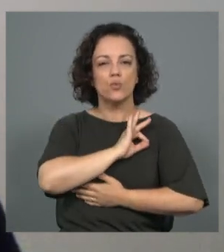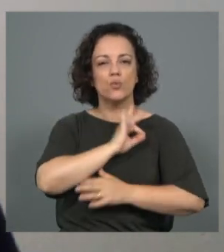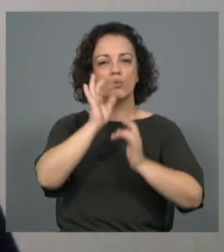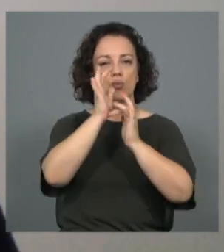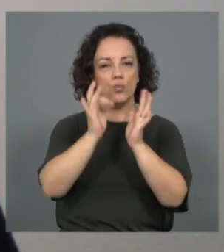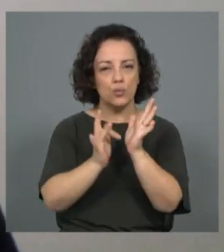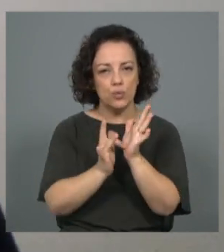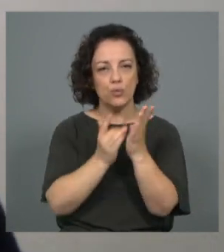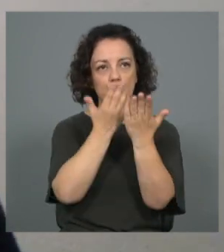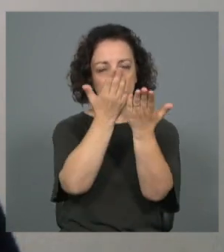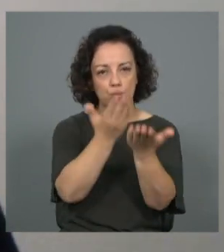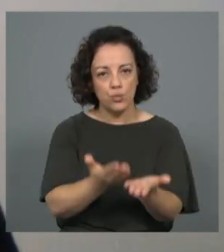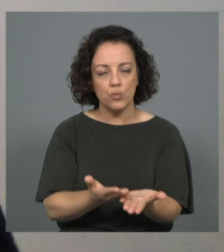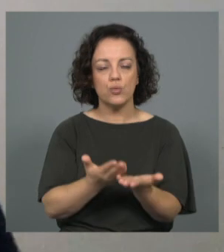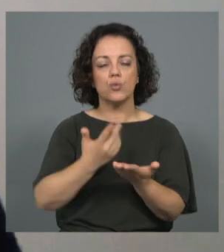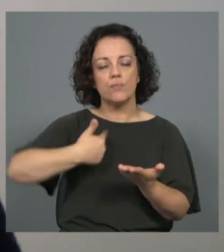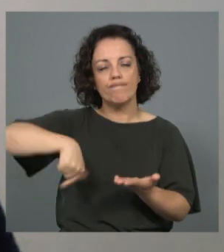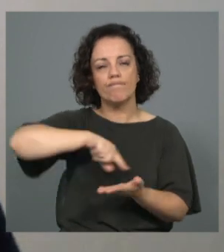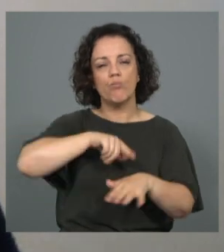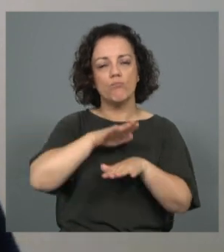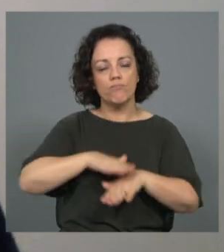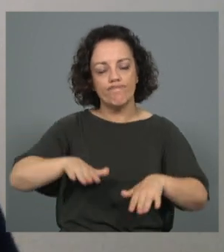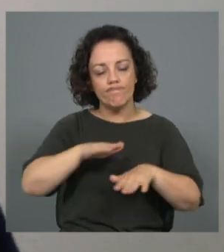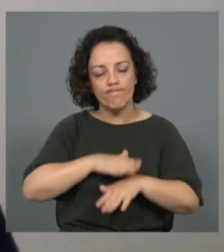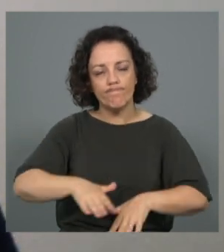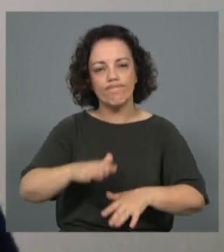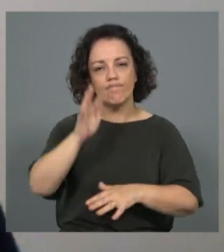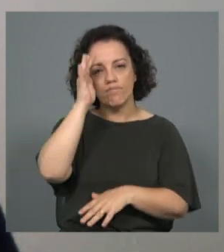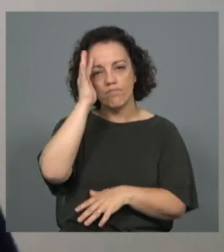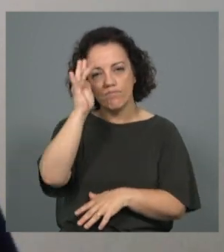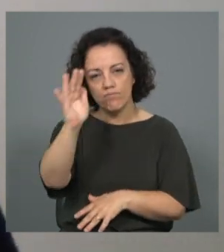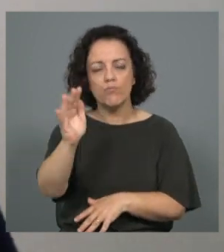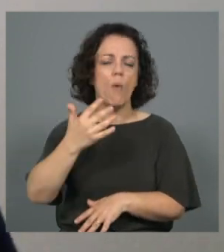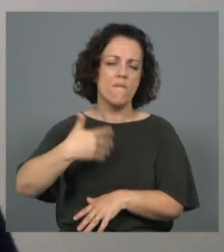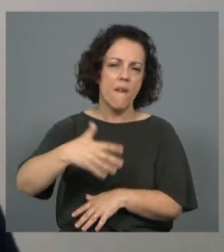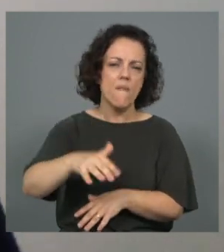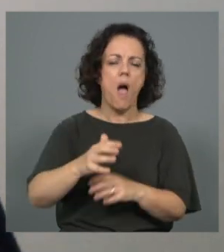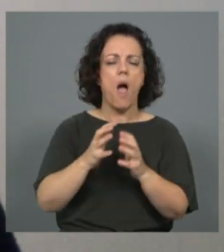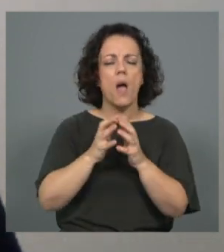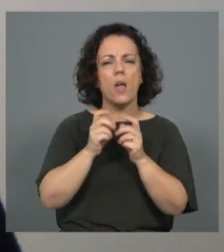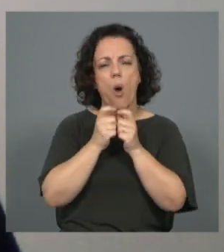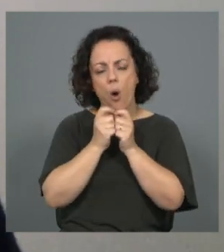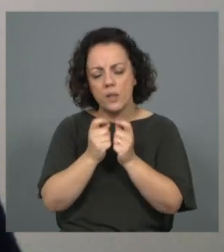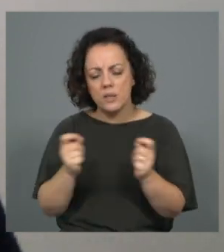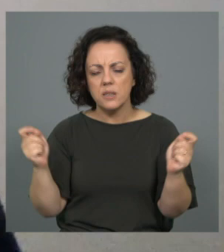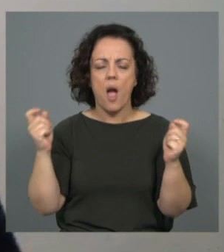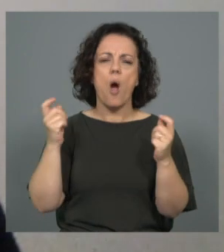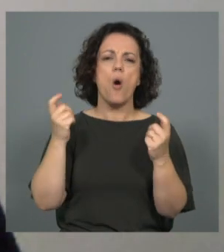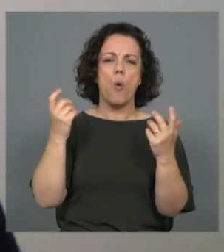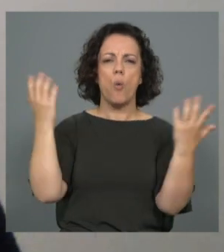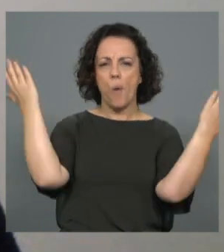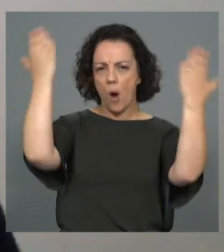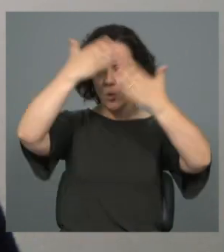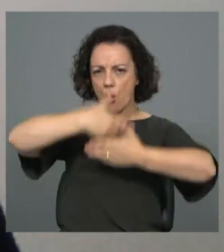por isso mesmo teremos bastantes momentos de oração, de encontro, com 2 vigílias